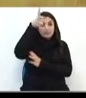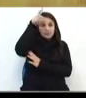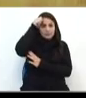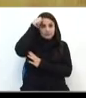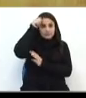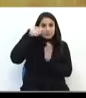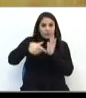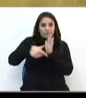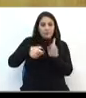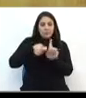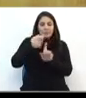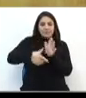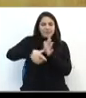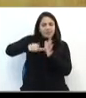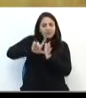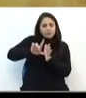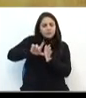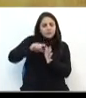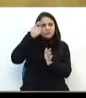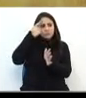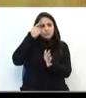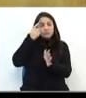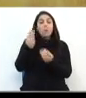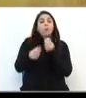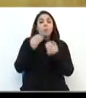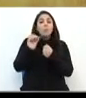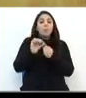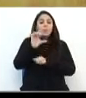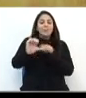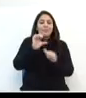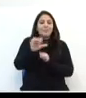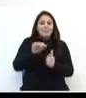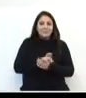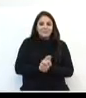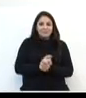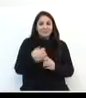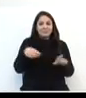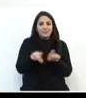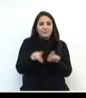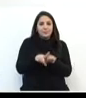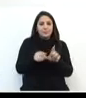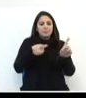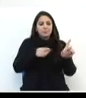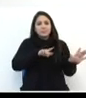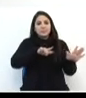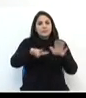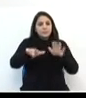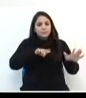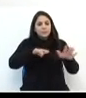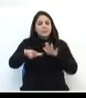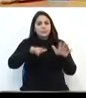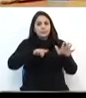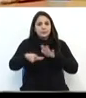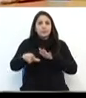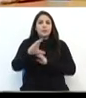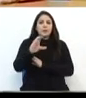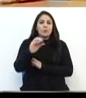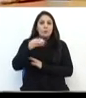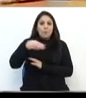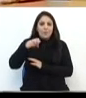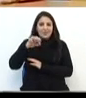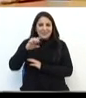meses anteriores, e projetando as nossas ações para o futuro. E, semanalmente, os comandantes de